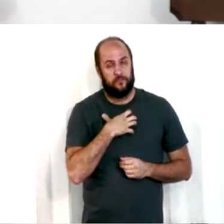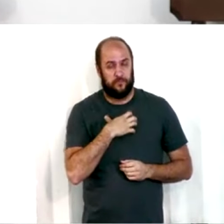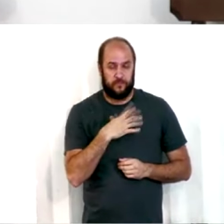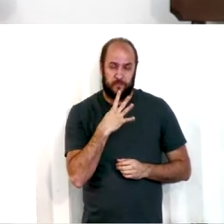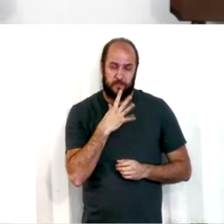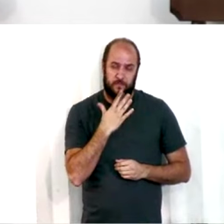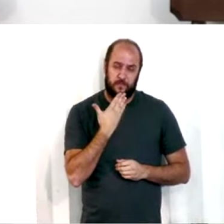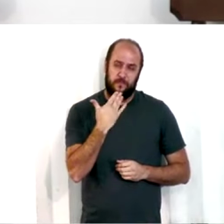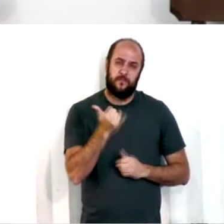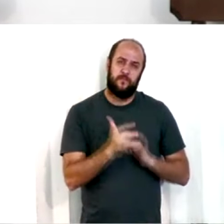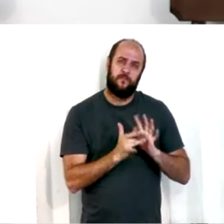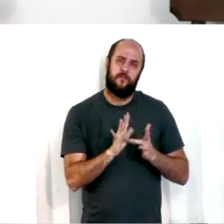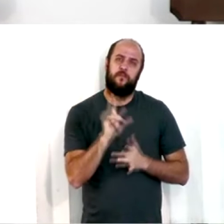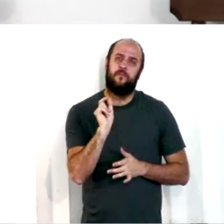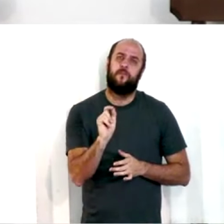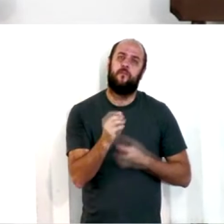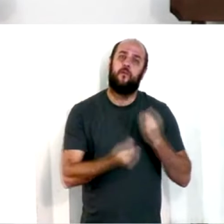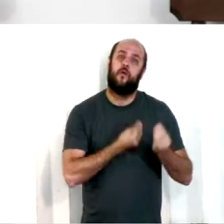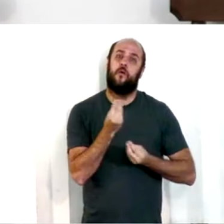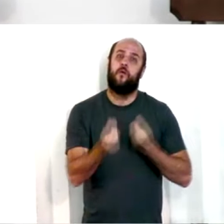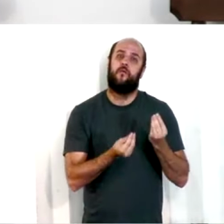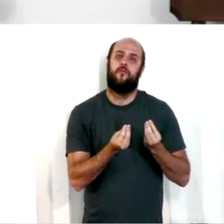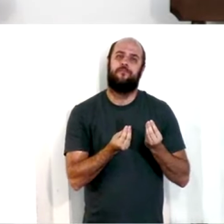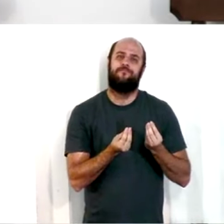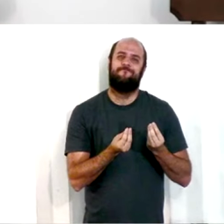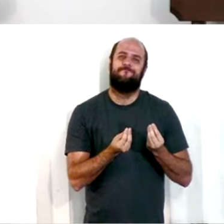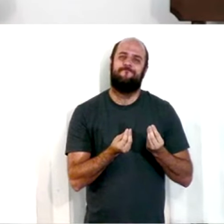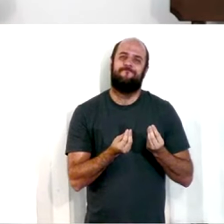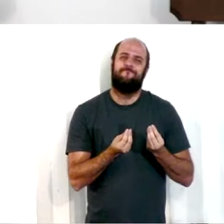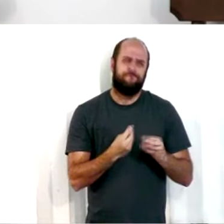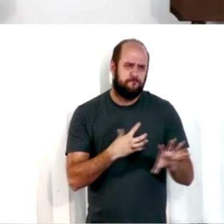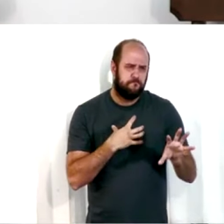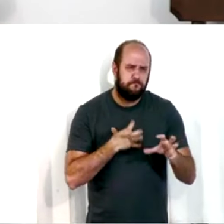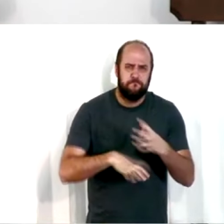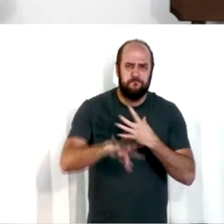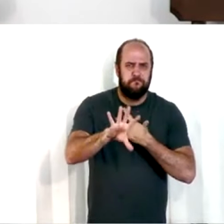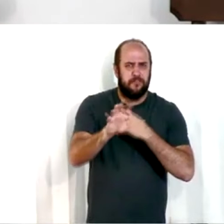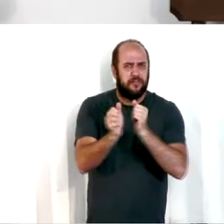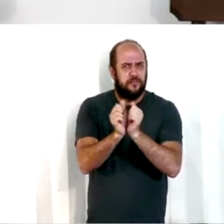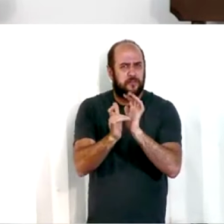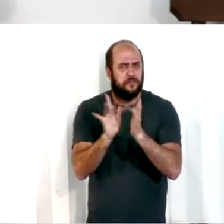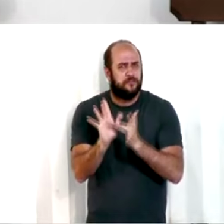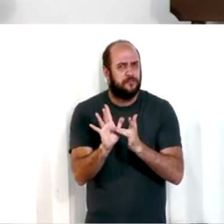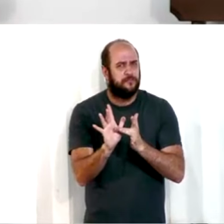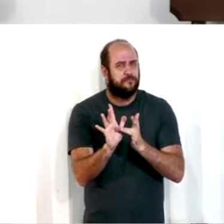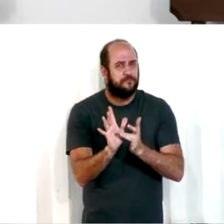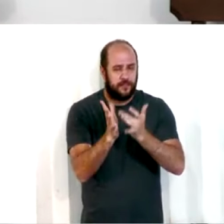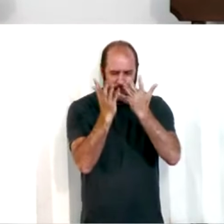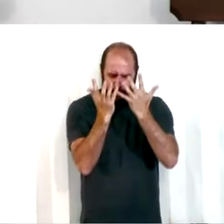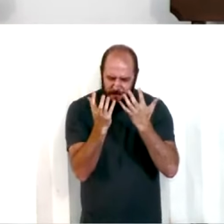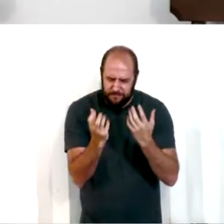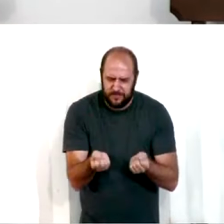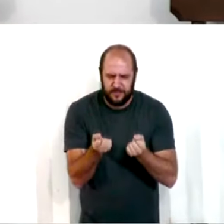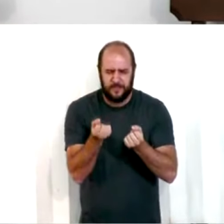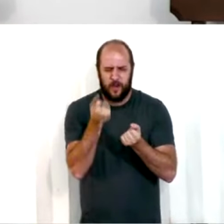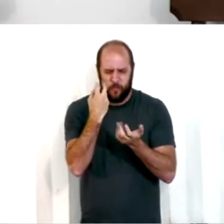Cristo é participar dos sofrimentos dele. É se conformar à sua